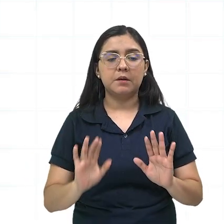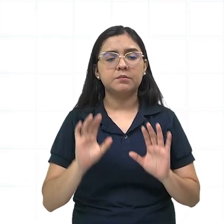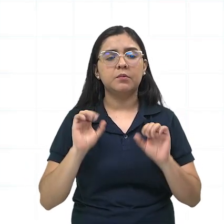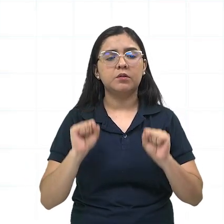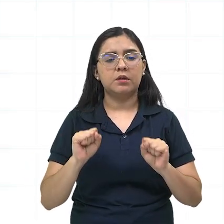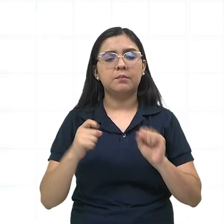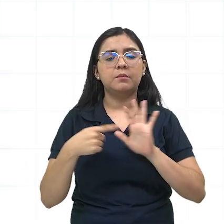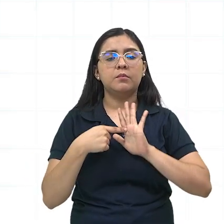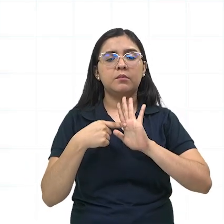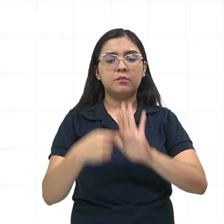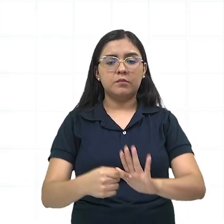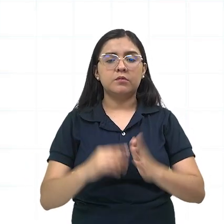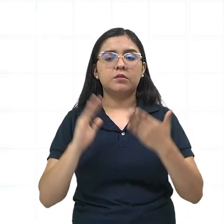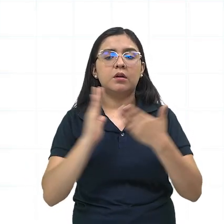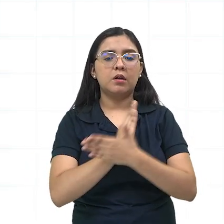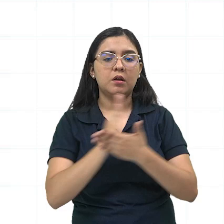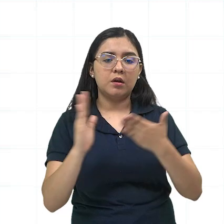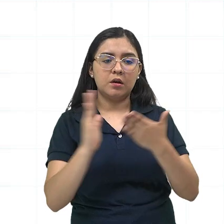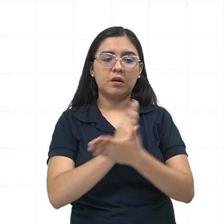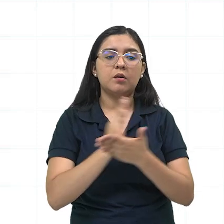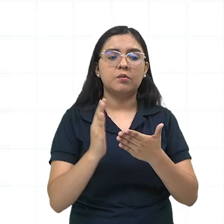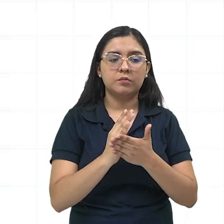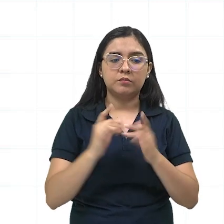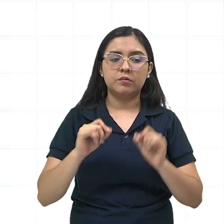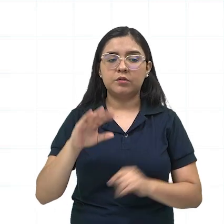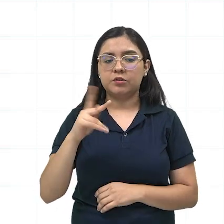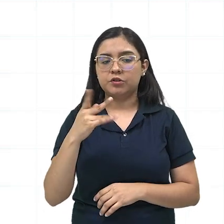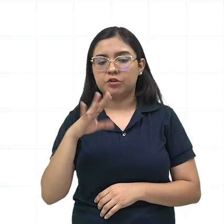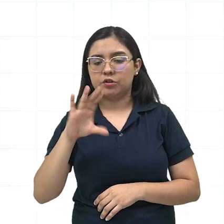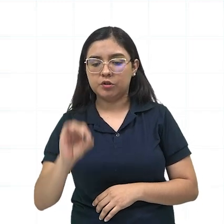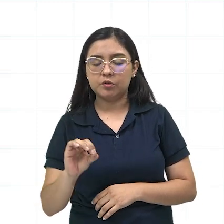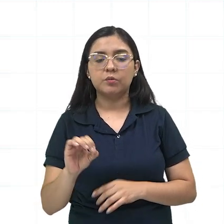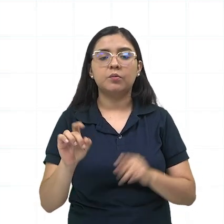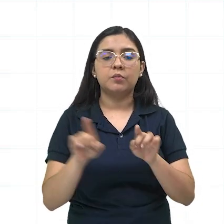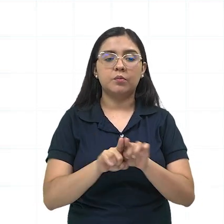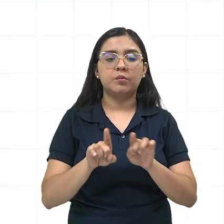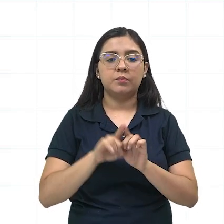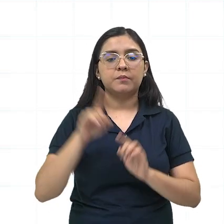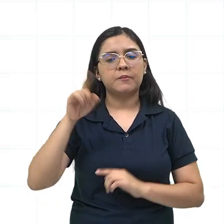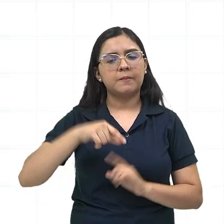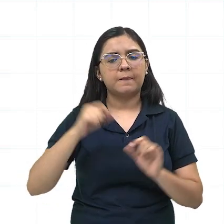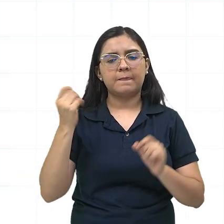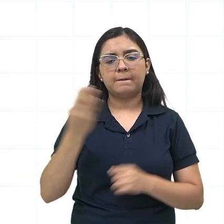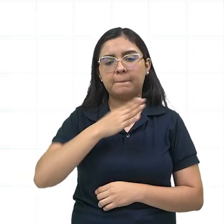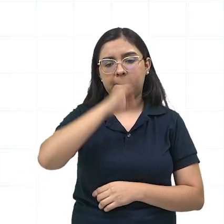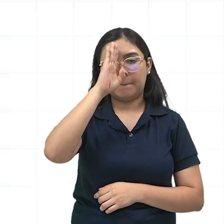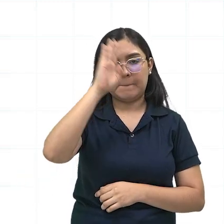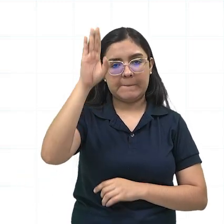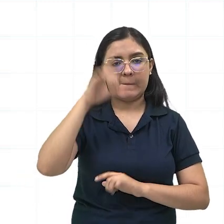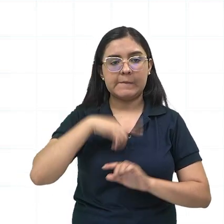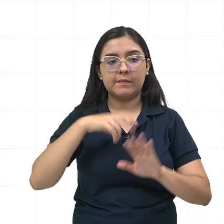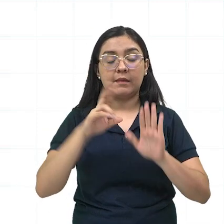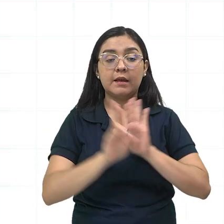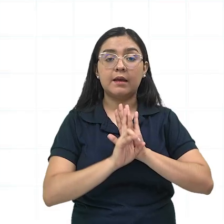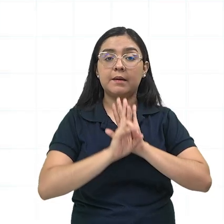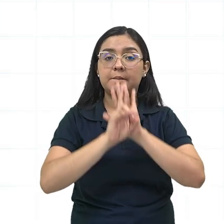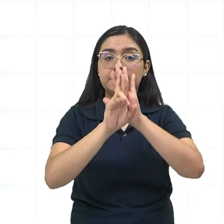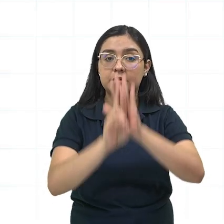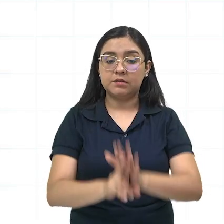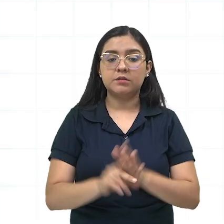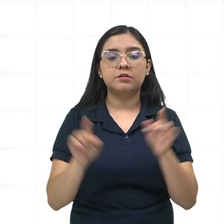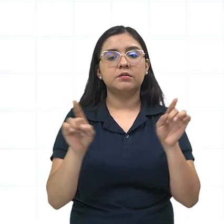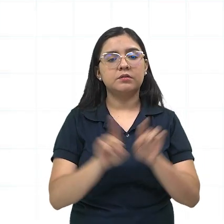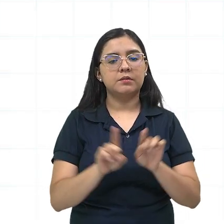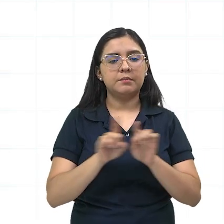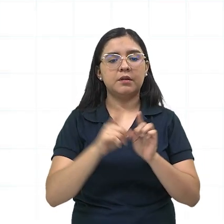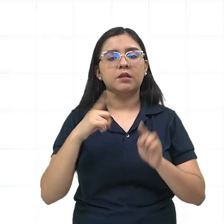podemos destacar o carioca Chico Buarque como um dos maiores representantes, ao lado